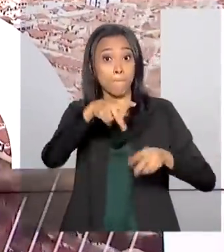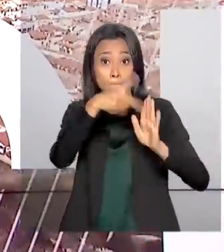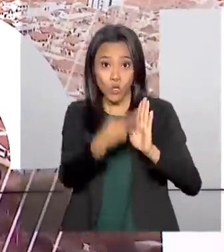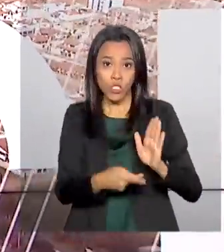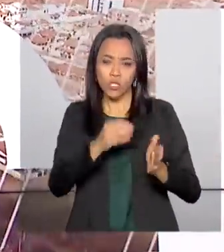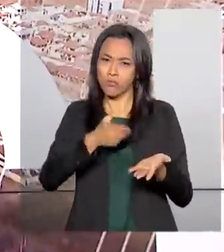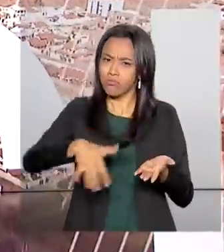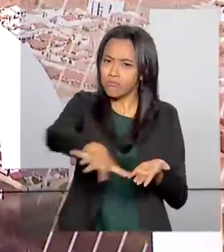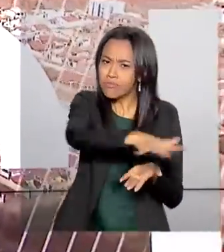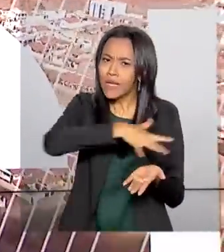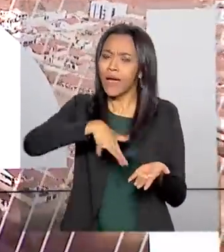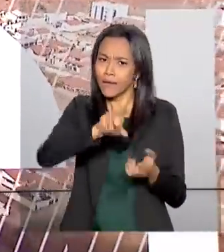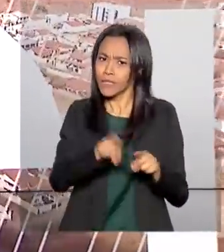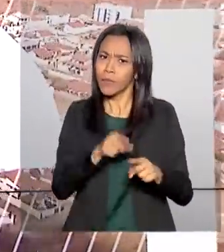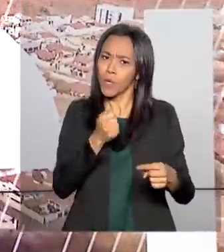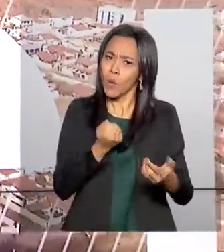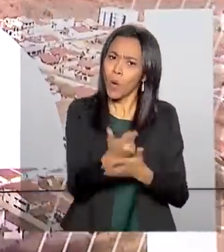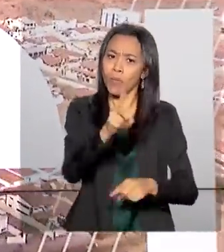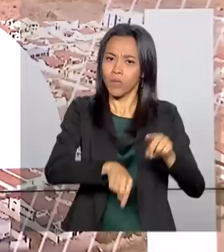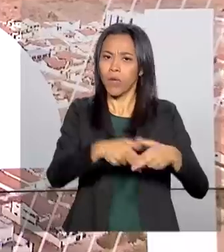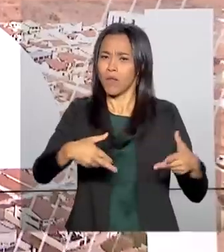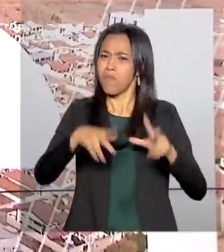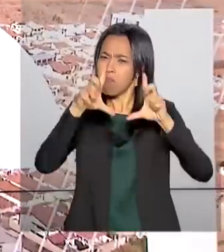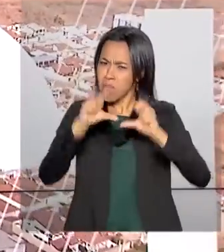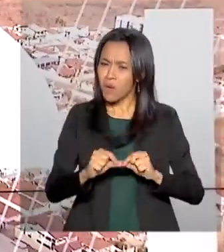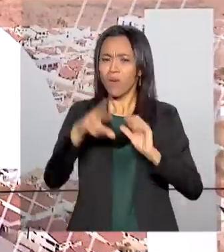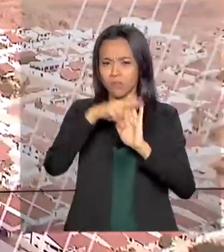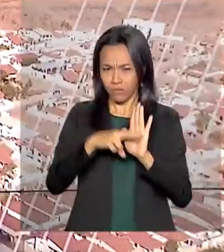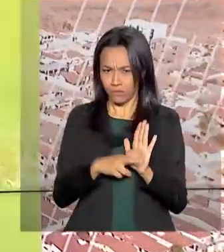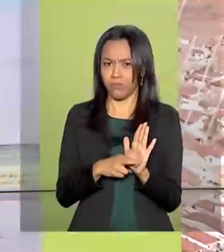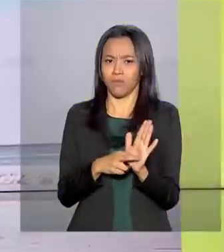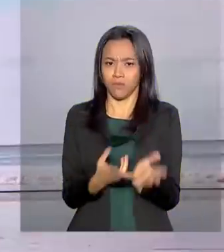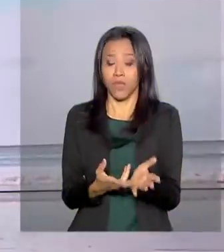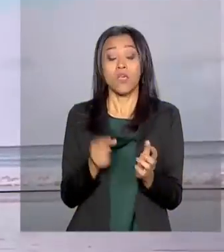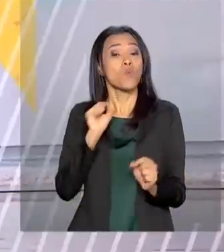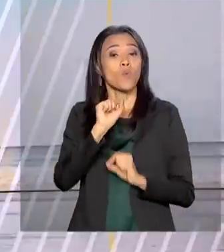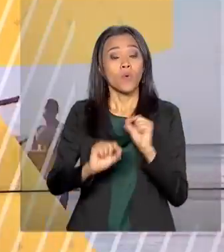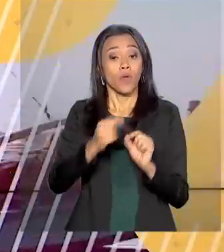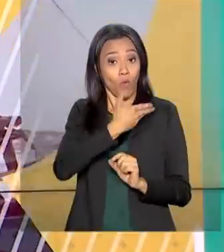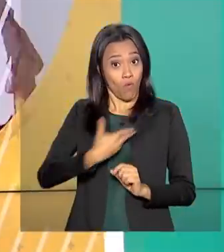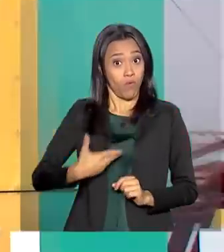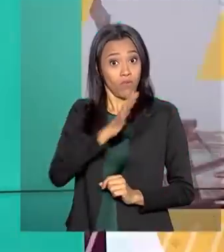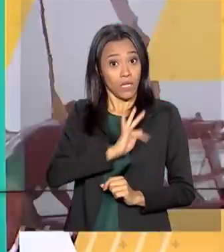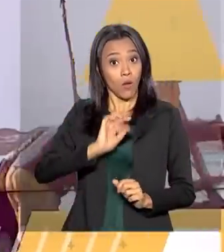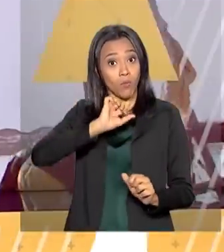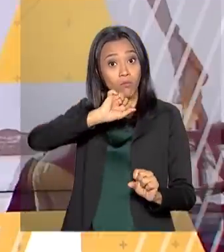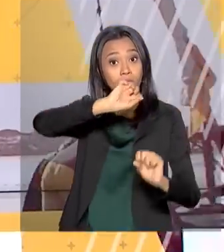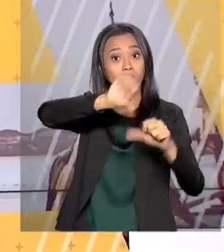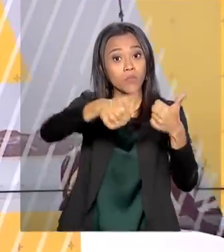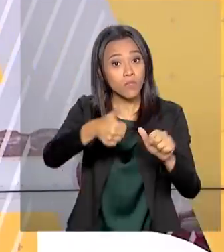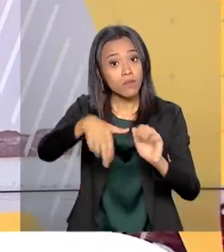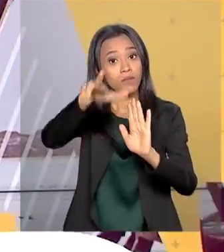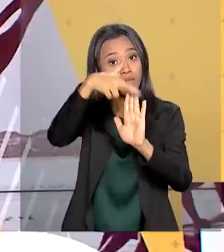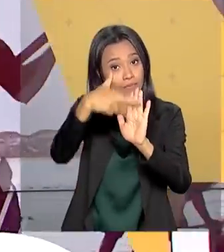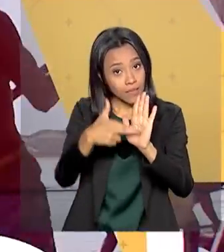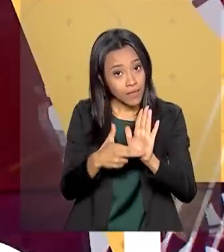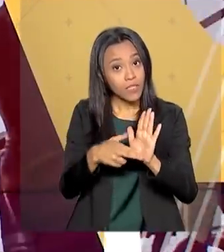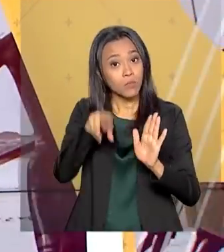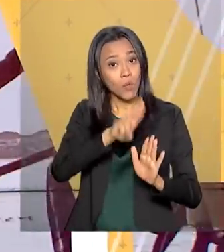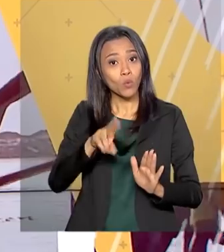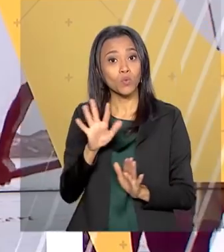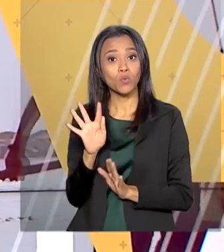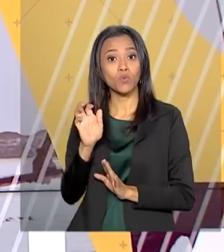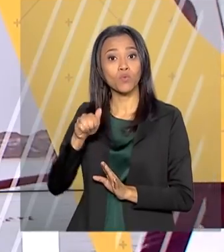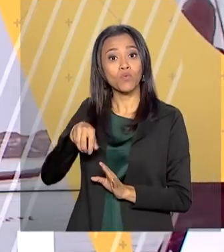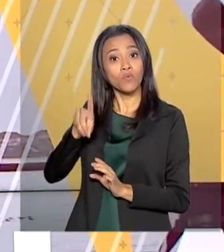aquisição de bens com menos exigências para a captação de recursos é que o governo federal alterou os critérios de aplicação do fundo geral de turismo